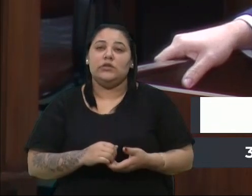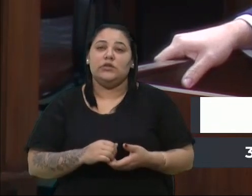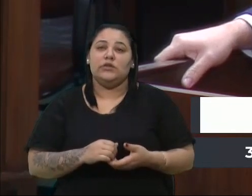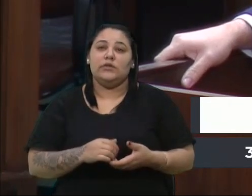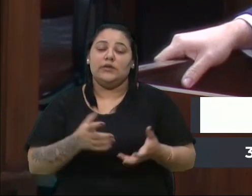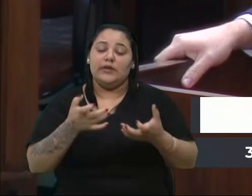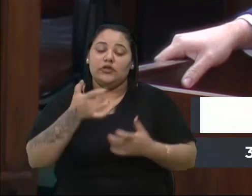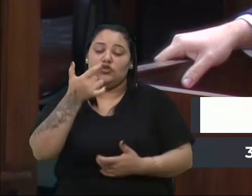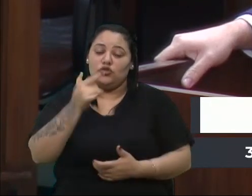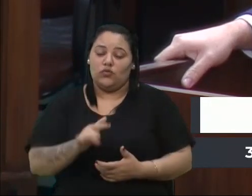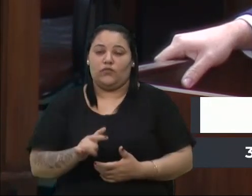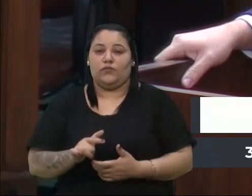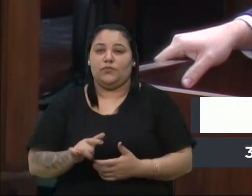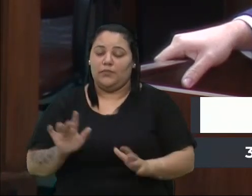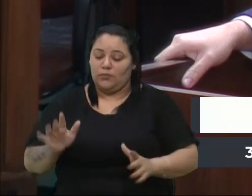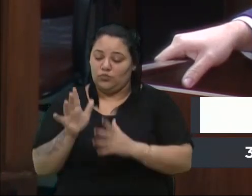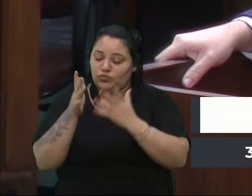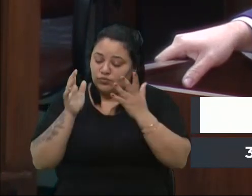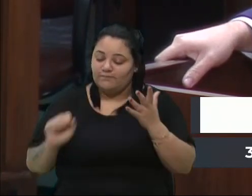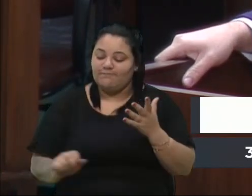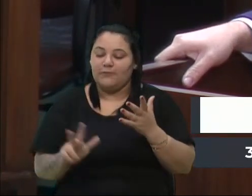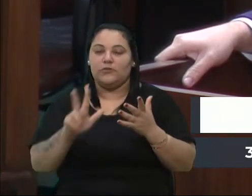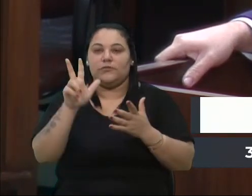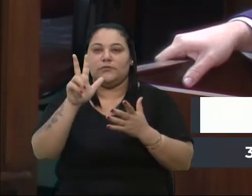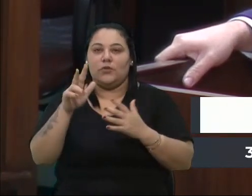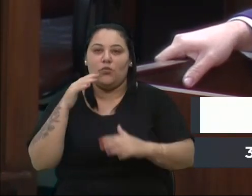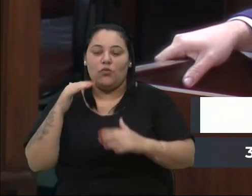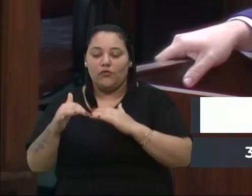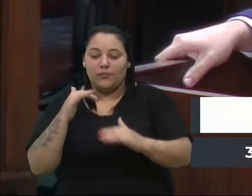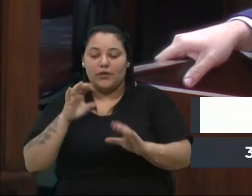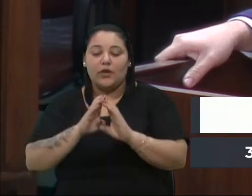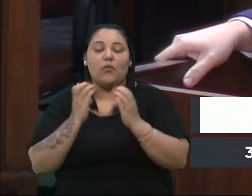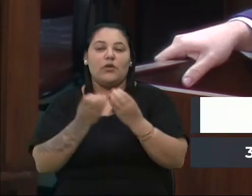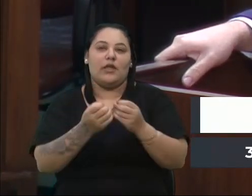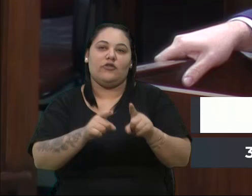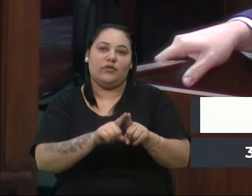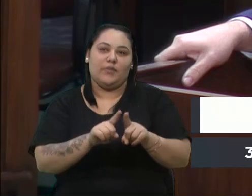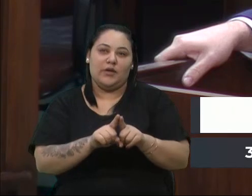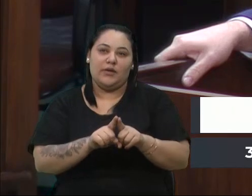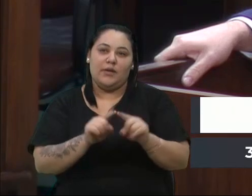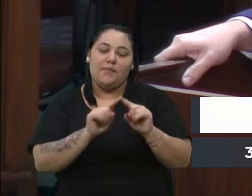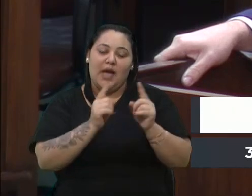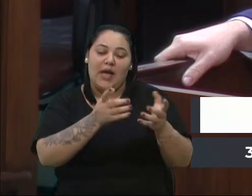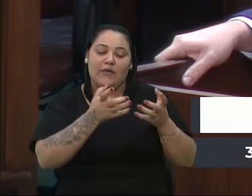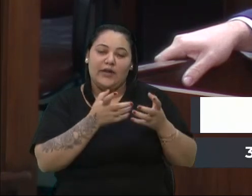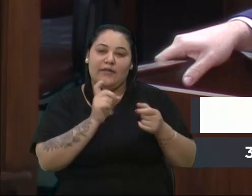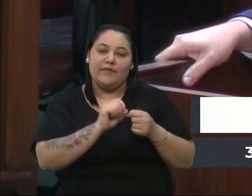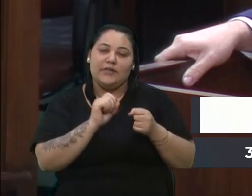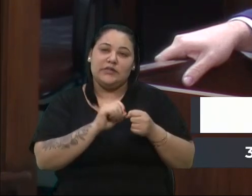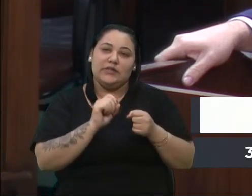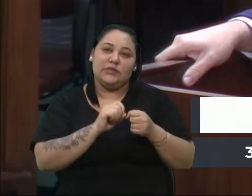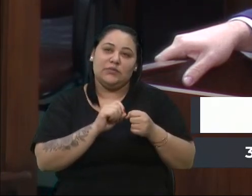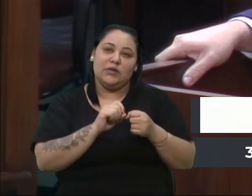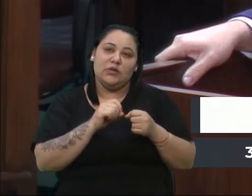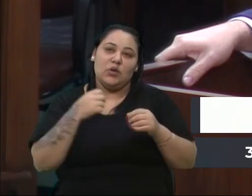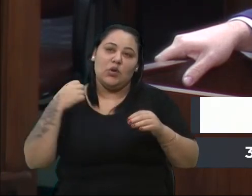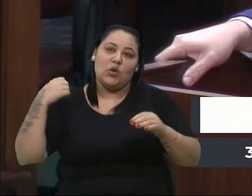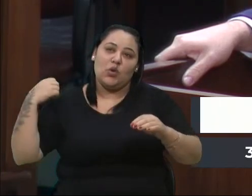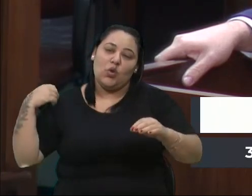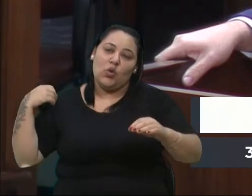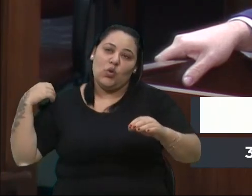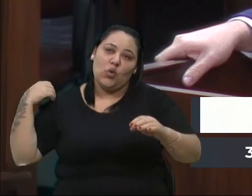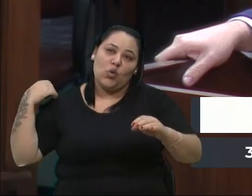novamente enaltecer o movimento comunitário, mas gostaria aqui de fazer um resgate